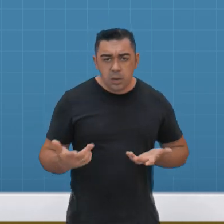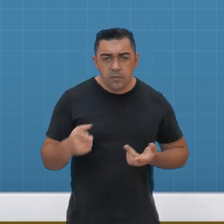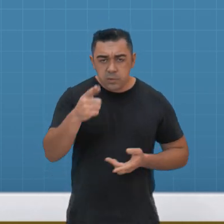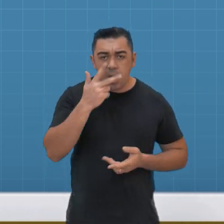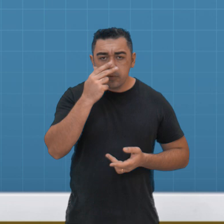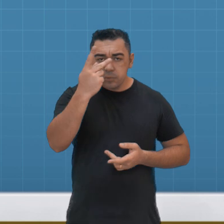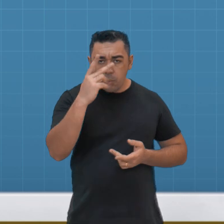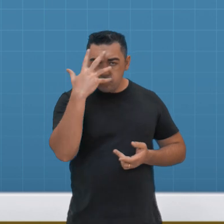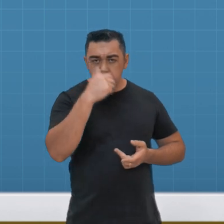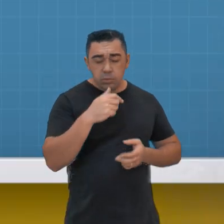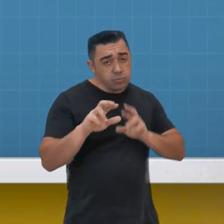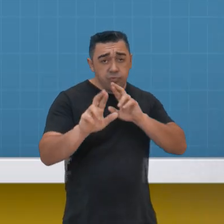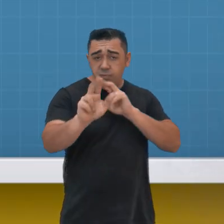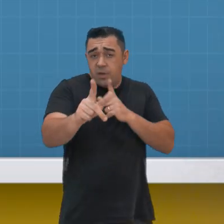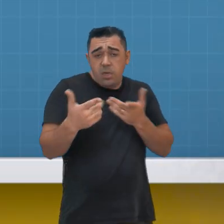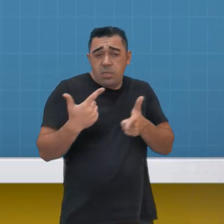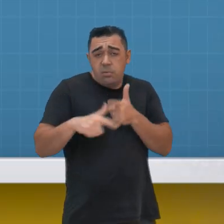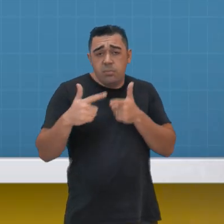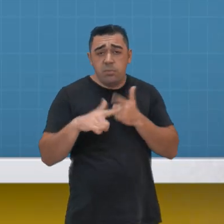que é bonito.